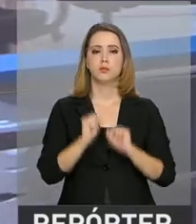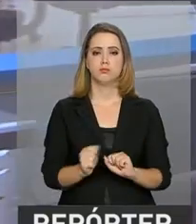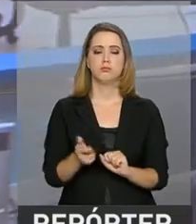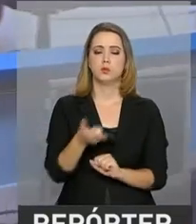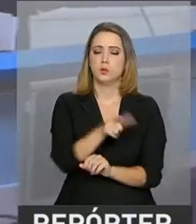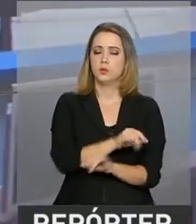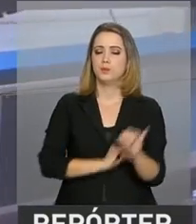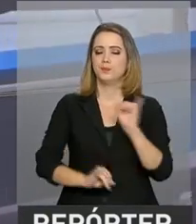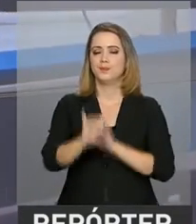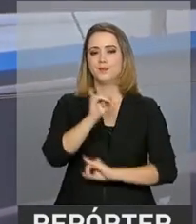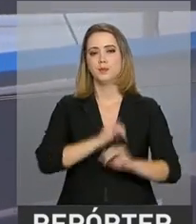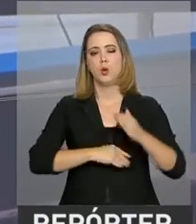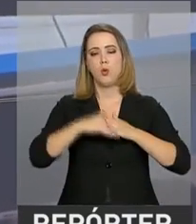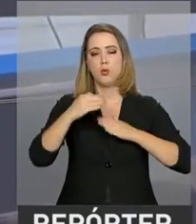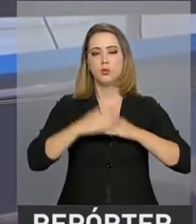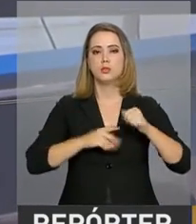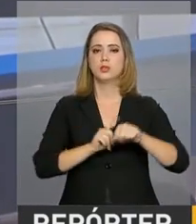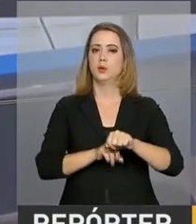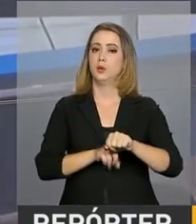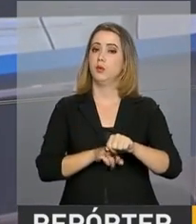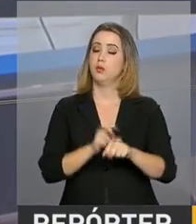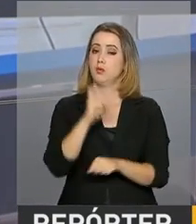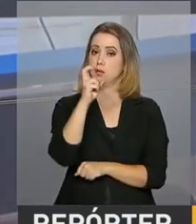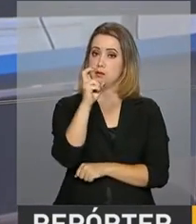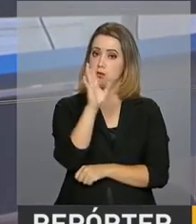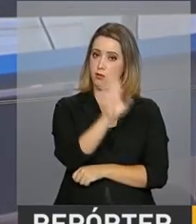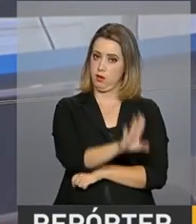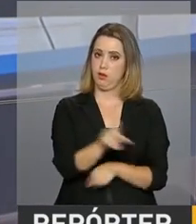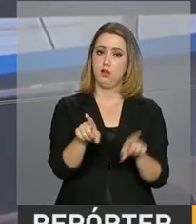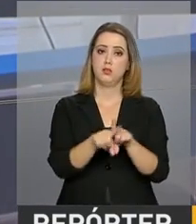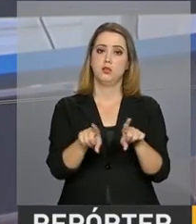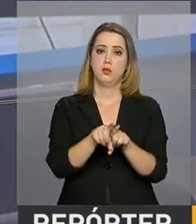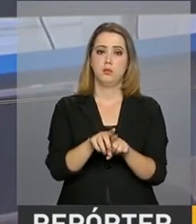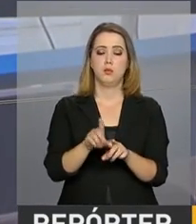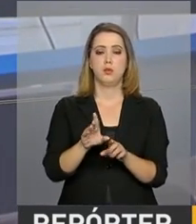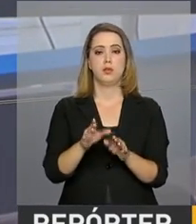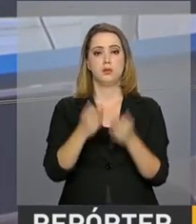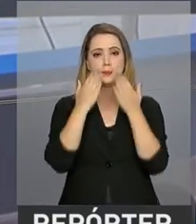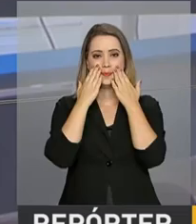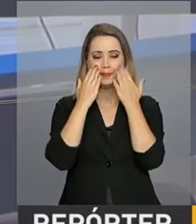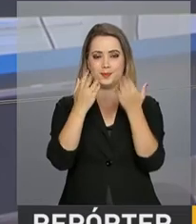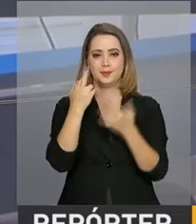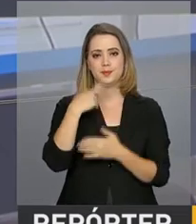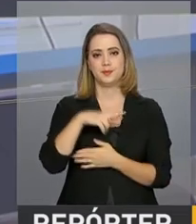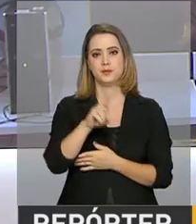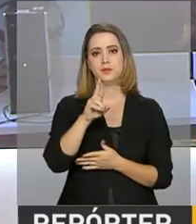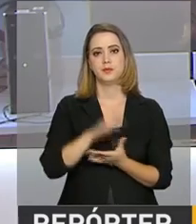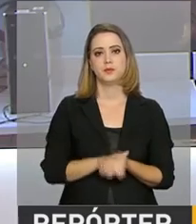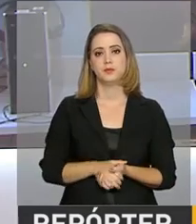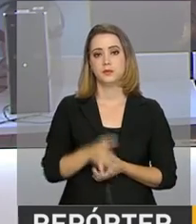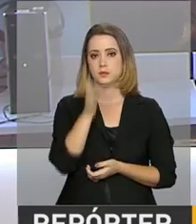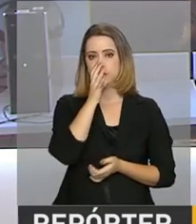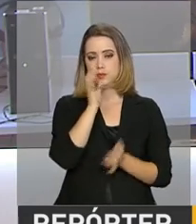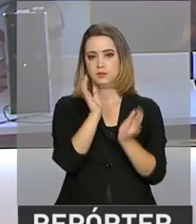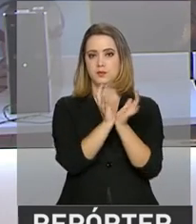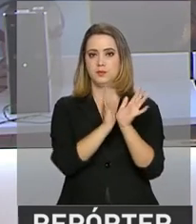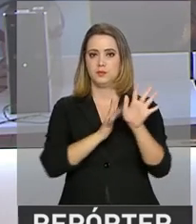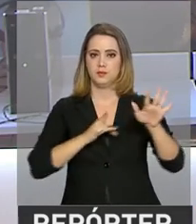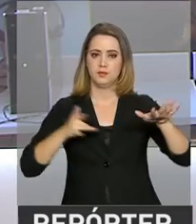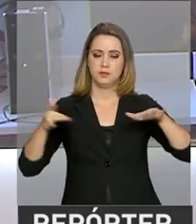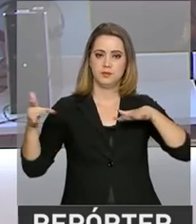a qualquer momento com outras informações ou às cinco da tarde na próxima edição do repórter nbr continue com a gente